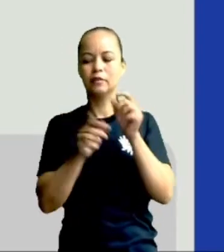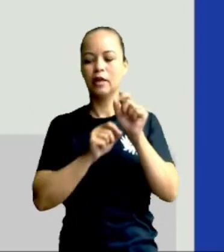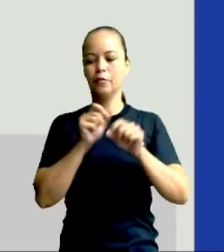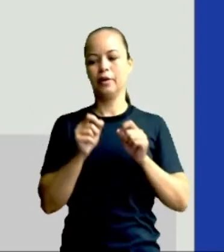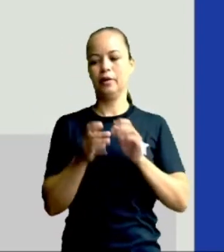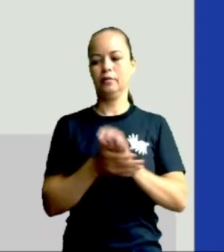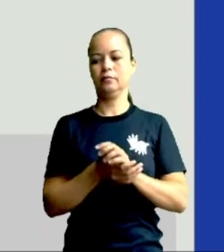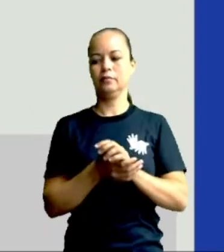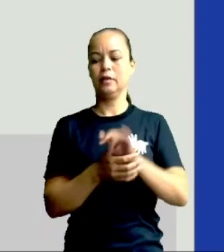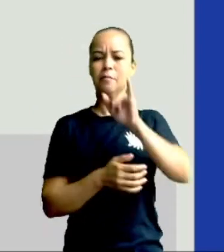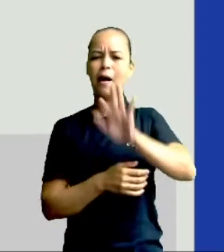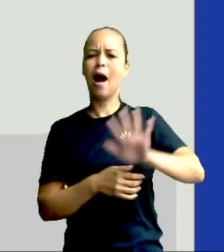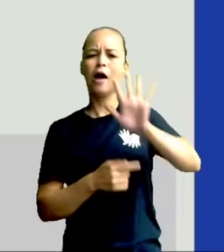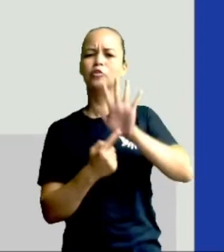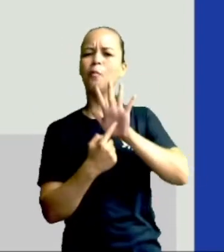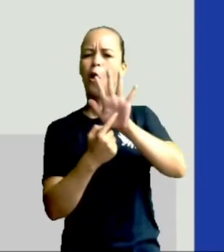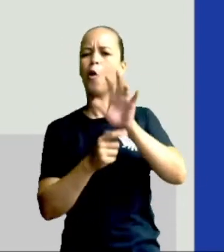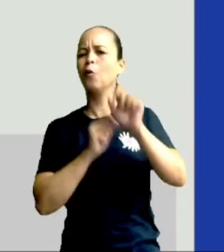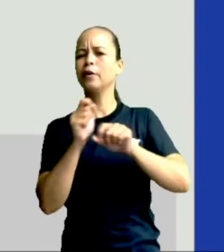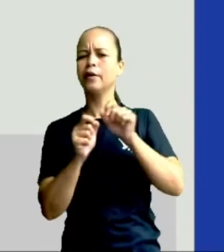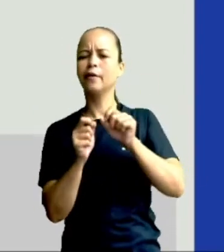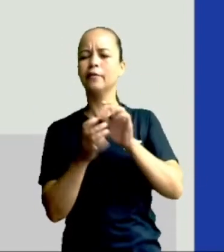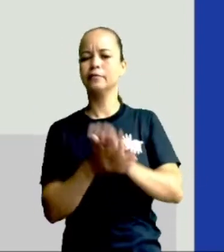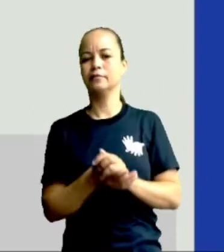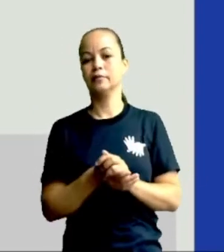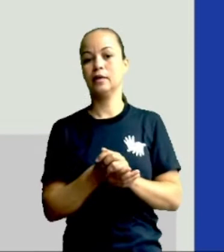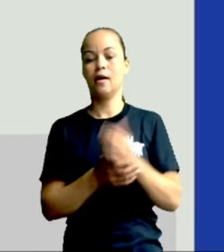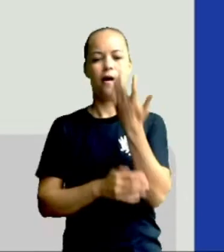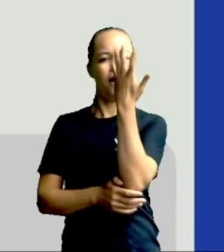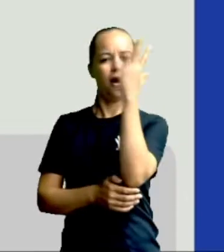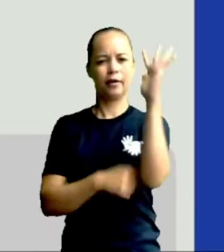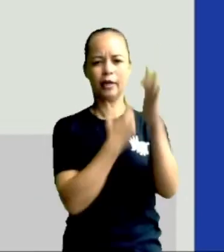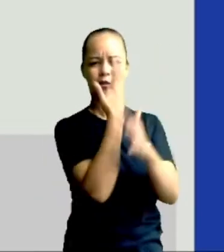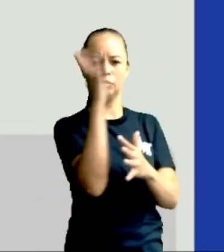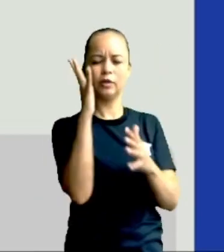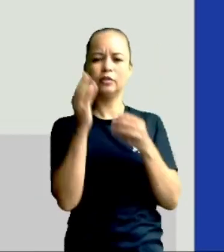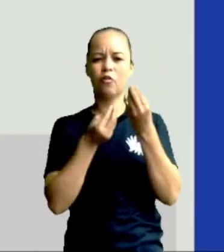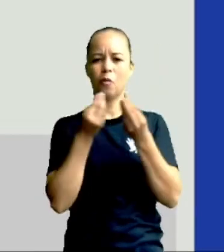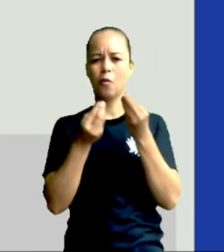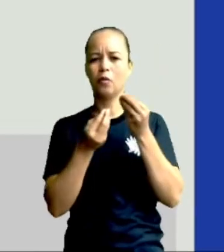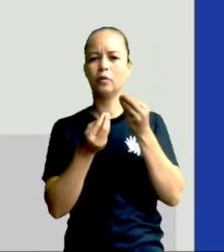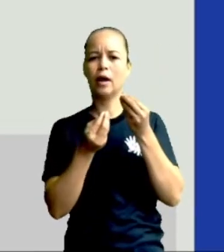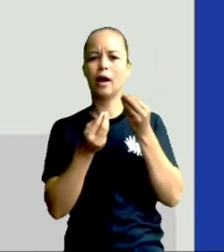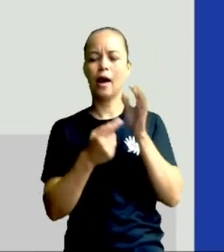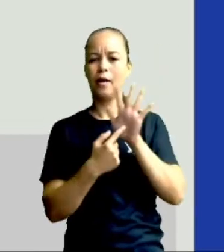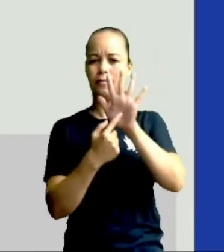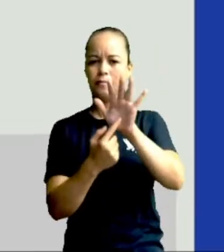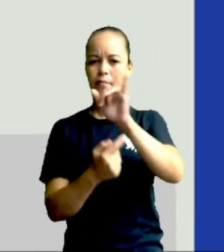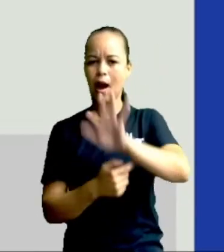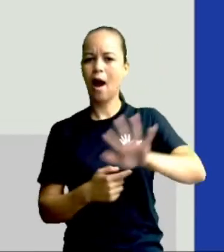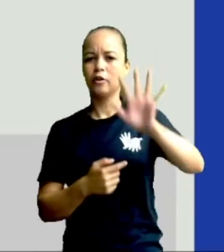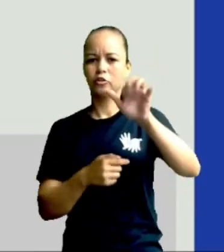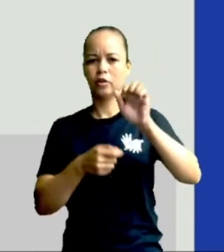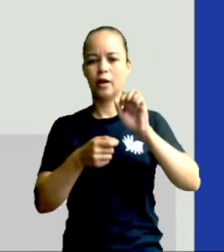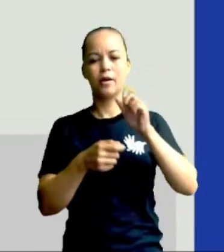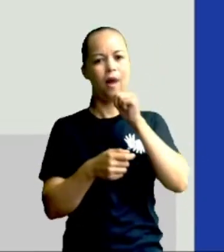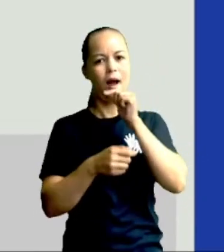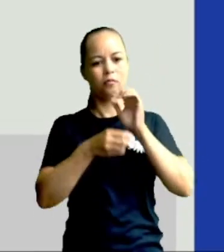imagens mostram? A natureza formou os elementos mostrados na imagem 1, que é essa